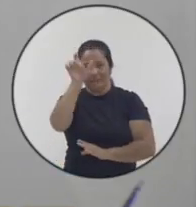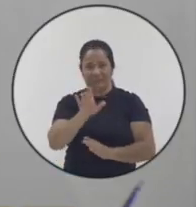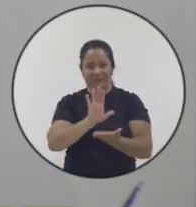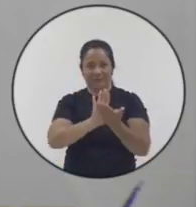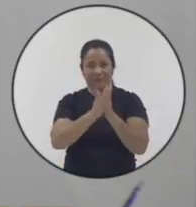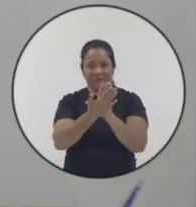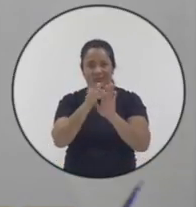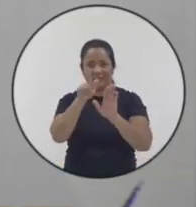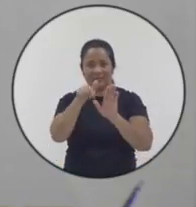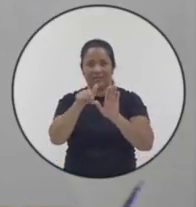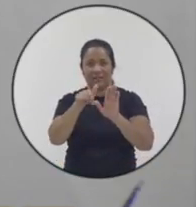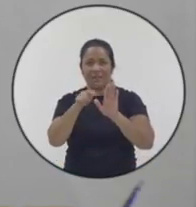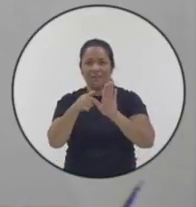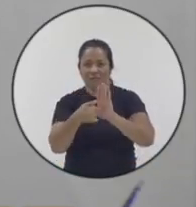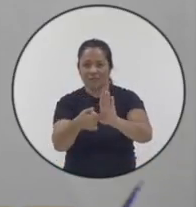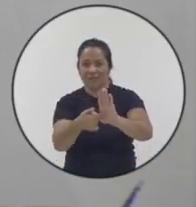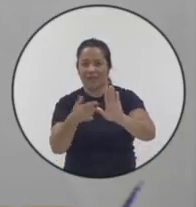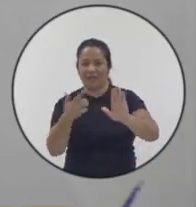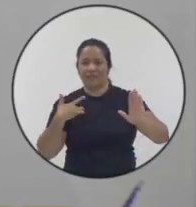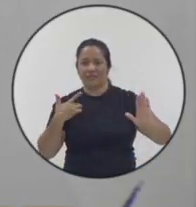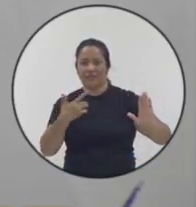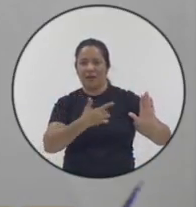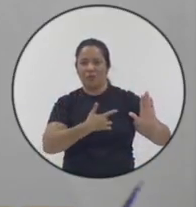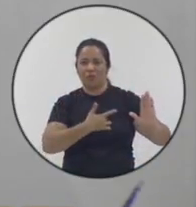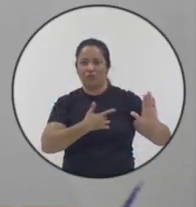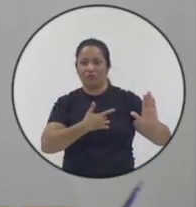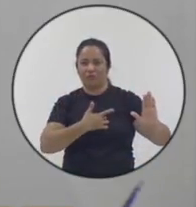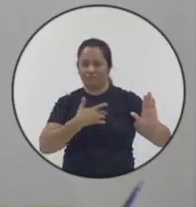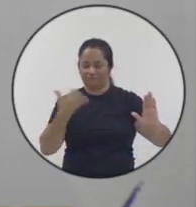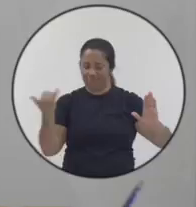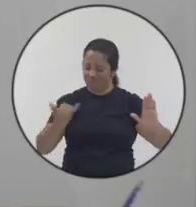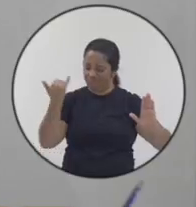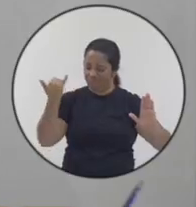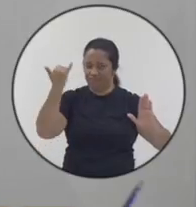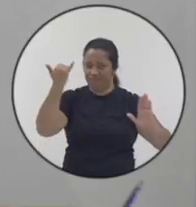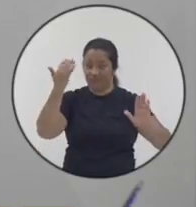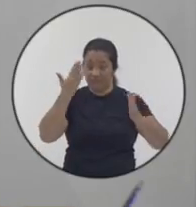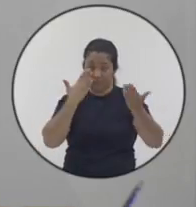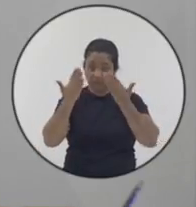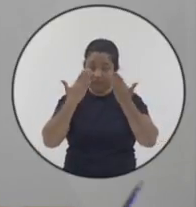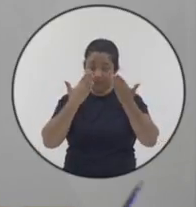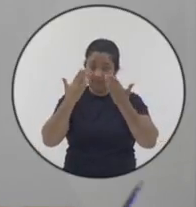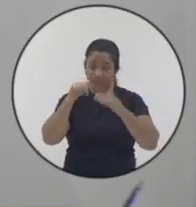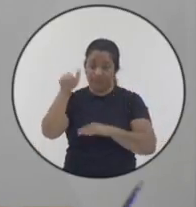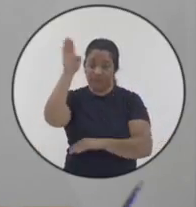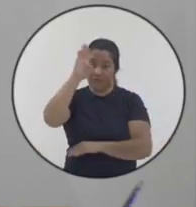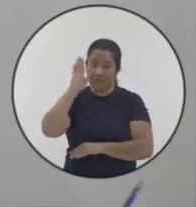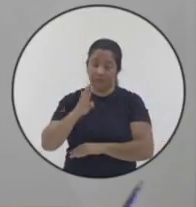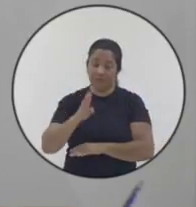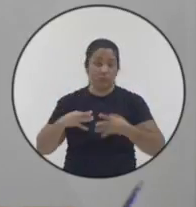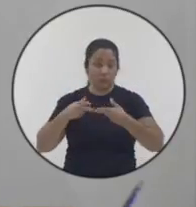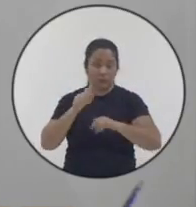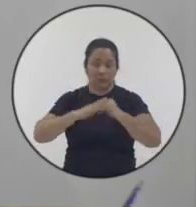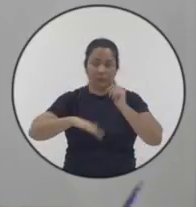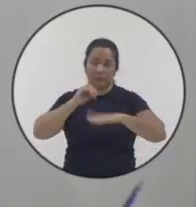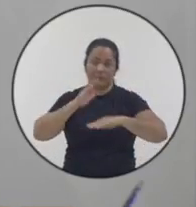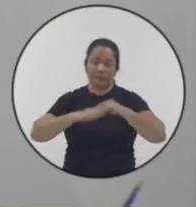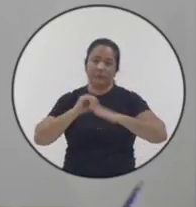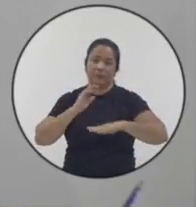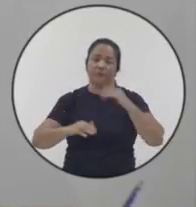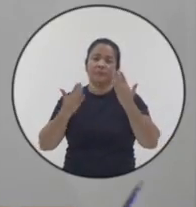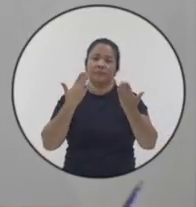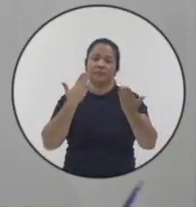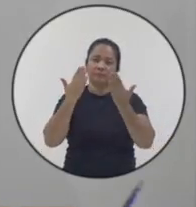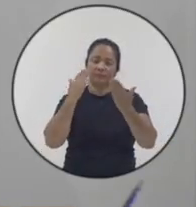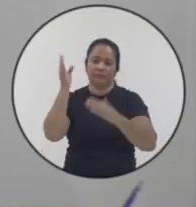um esbanjamento de saúde. Então, a psicologia brasileira, todos os psicólogos e psicólogas do Brasil